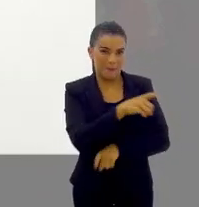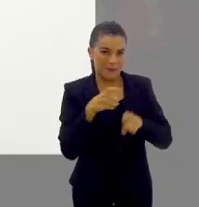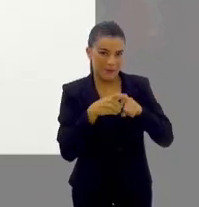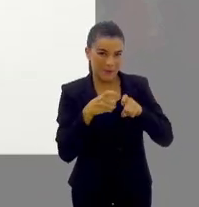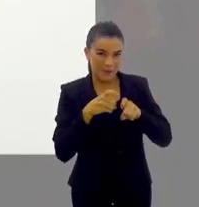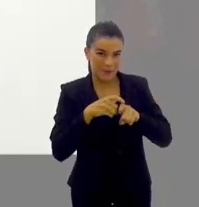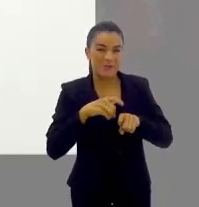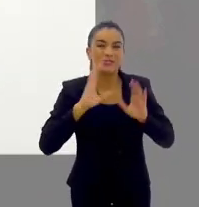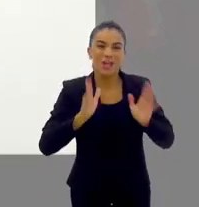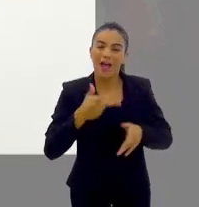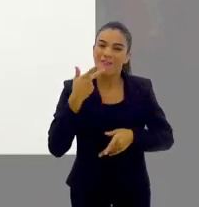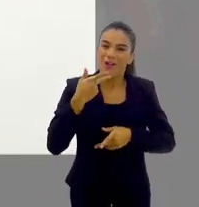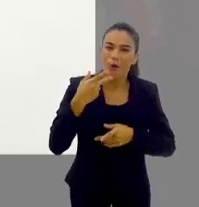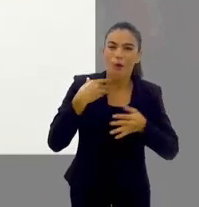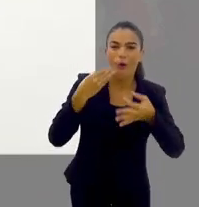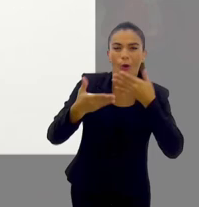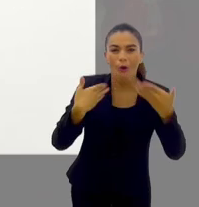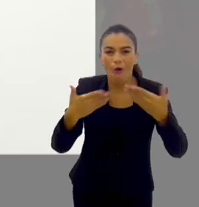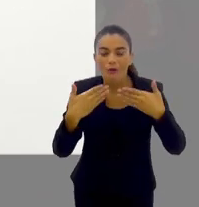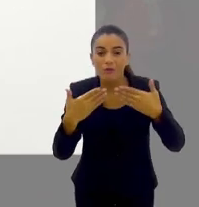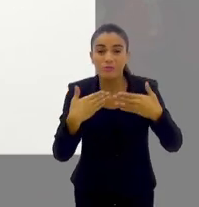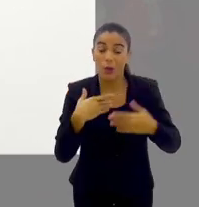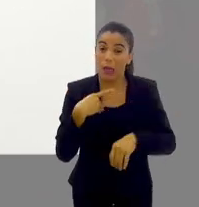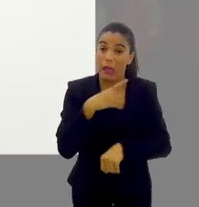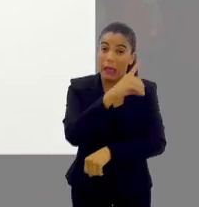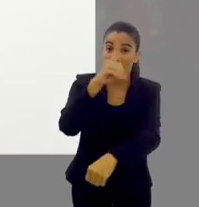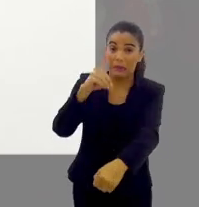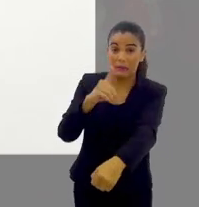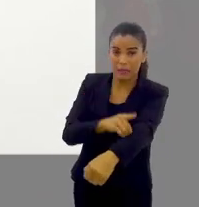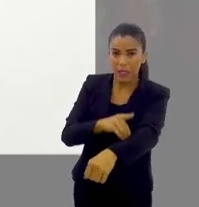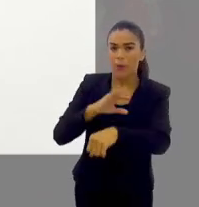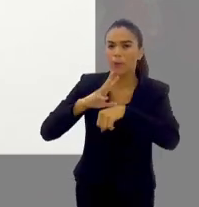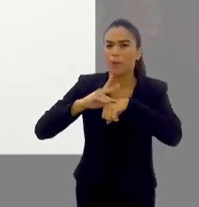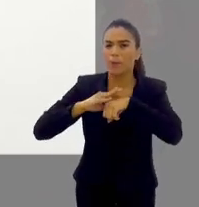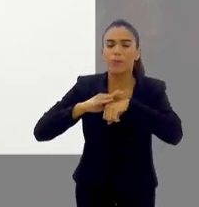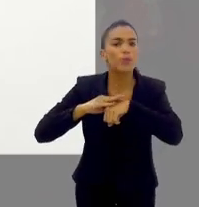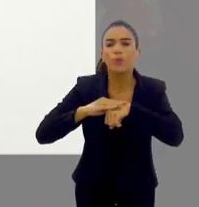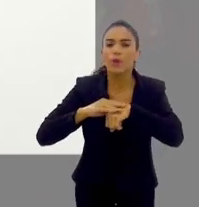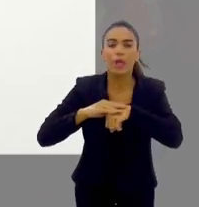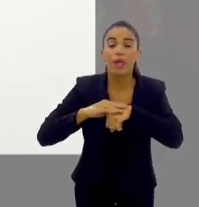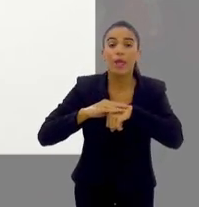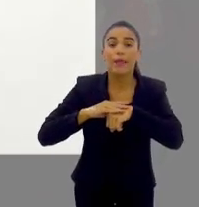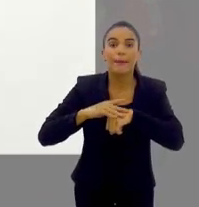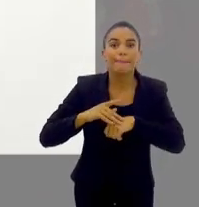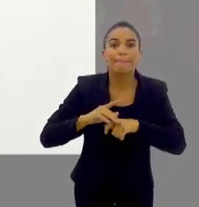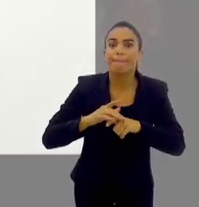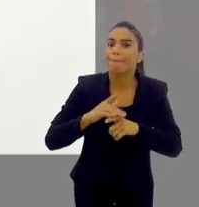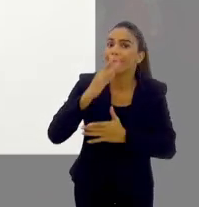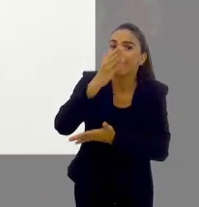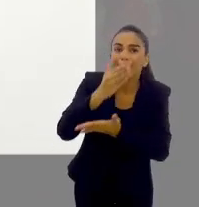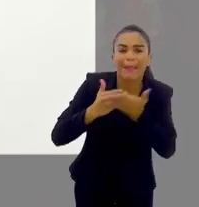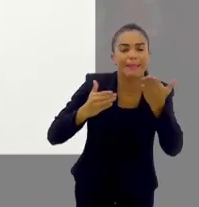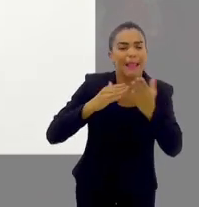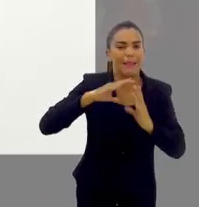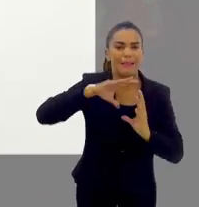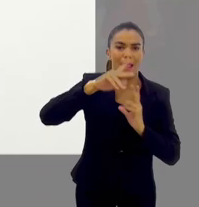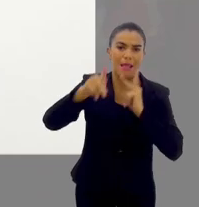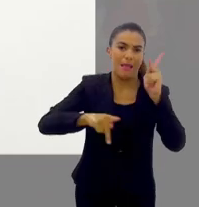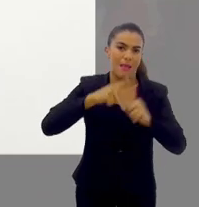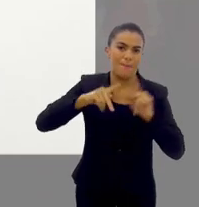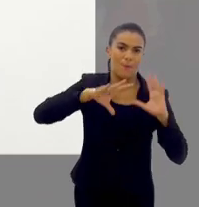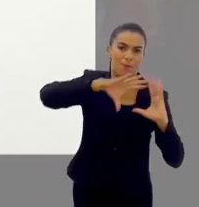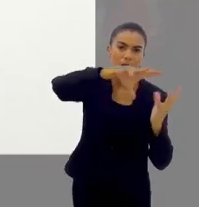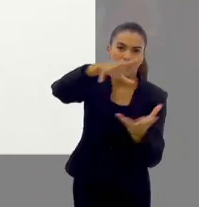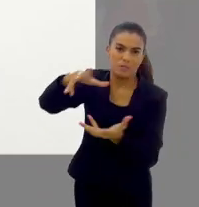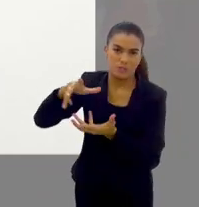Dr. Charbel também já estava comentando, a dengue é uma doença que acomete quase que metade da população mundial,